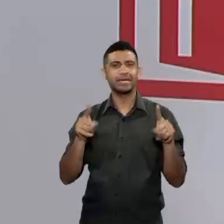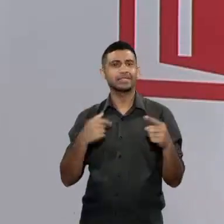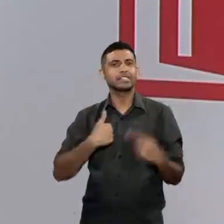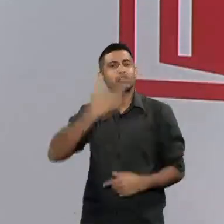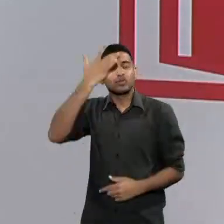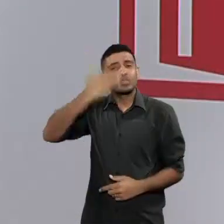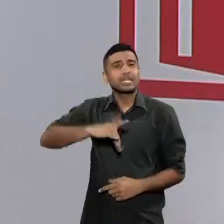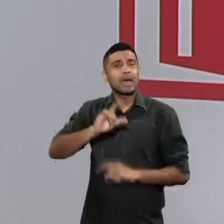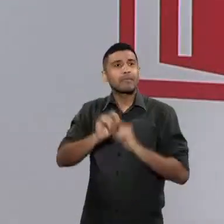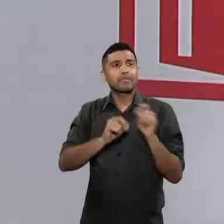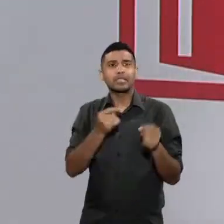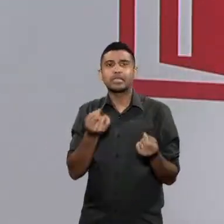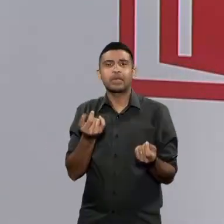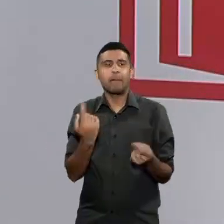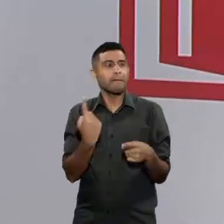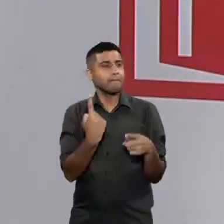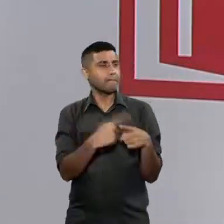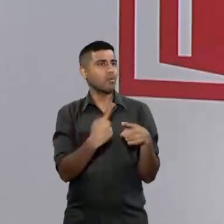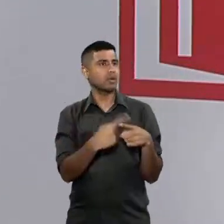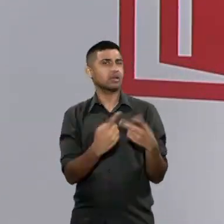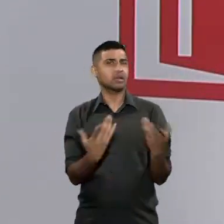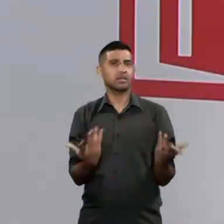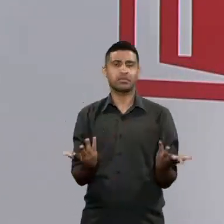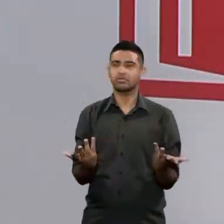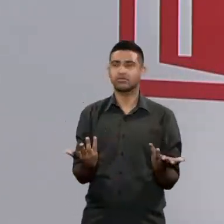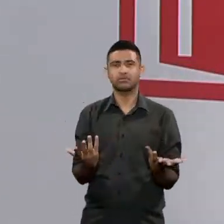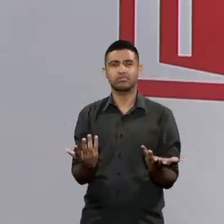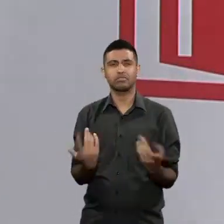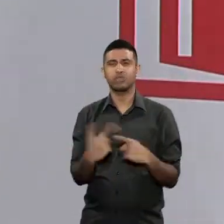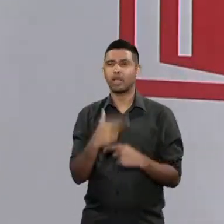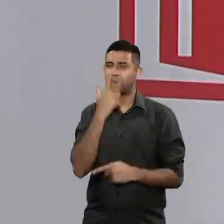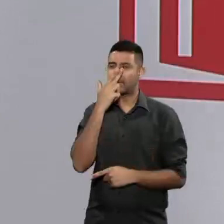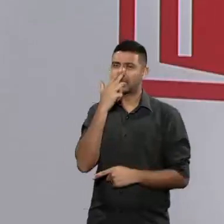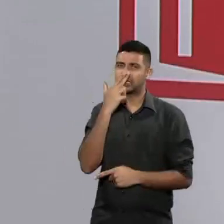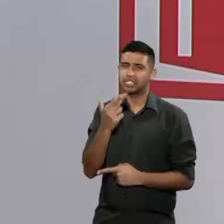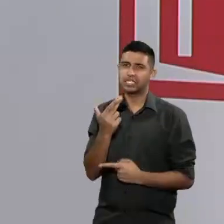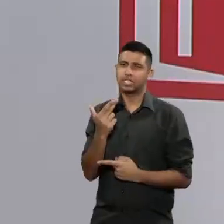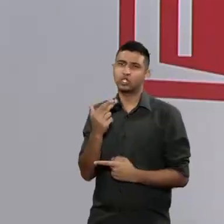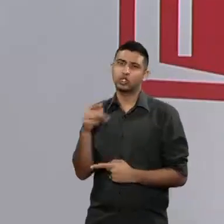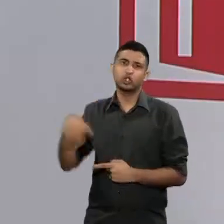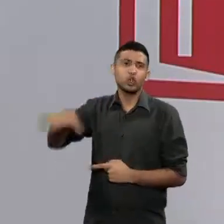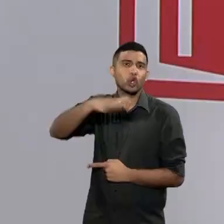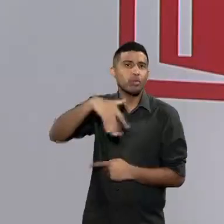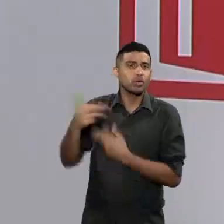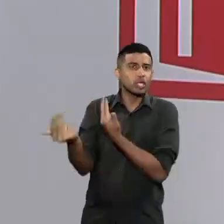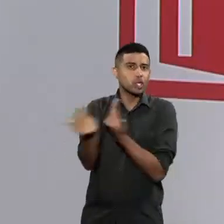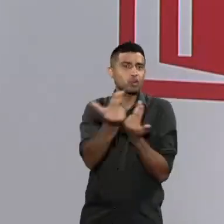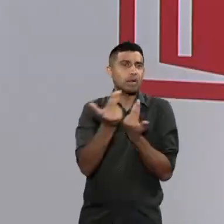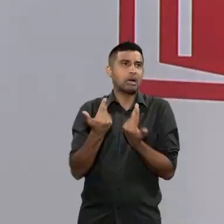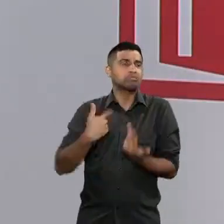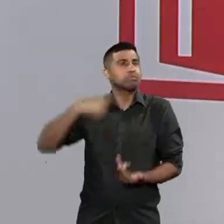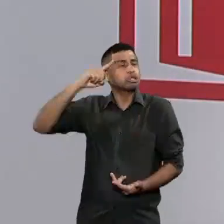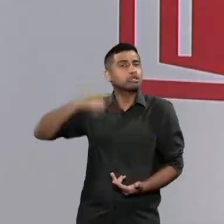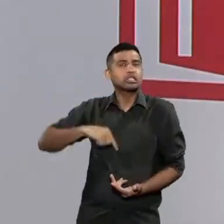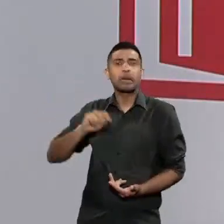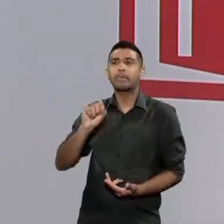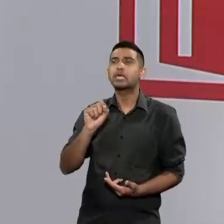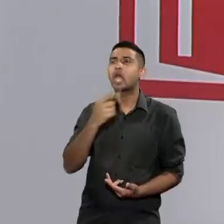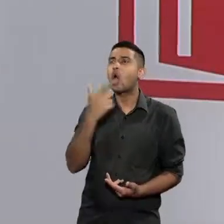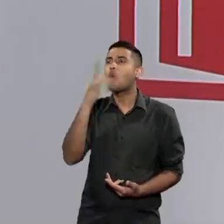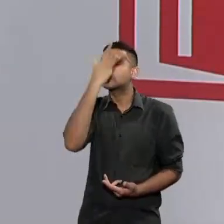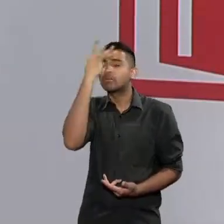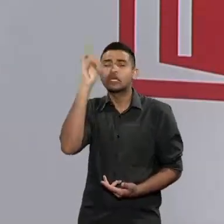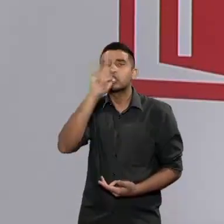Mas eu não sabia o motivo, porque parecia assim, ah, isso todo mundo tem. Eu não tinha um parâmetro, não sabia o que os